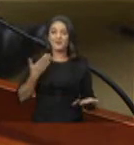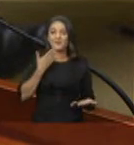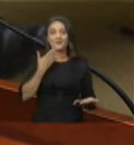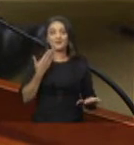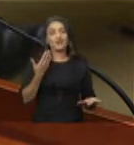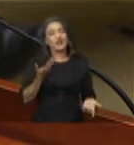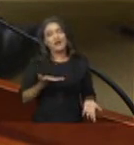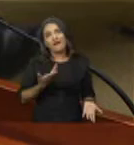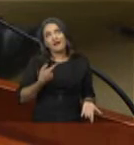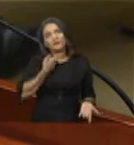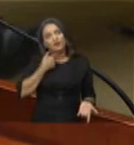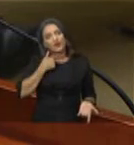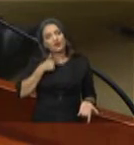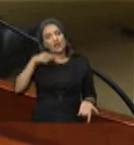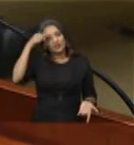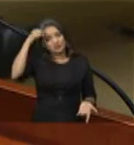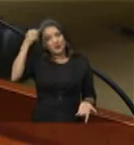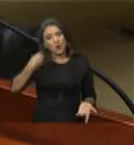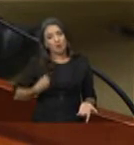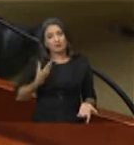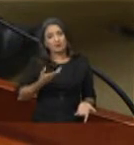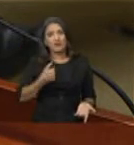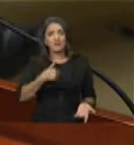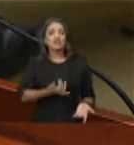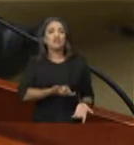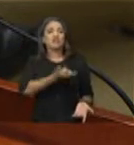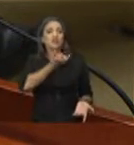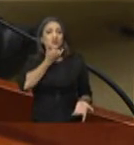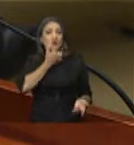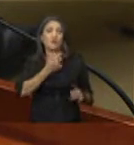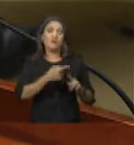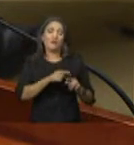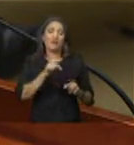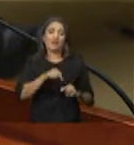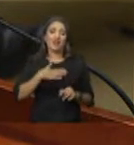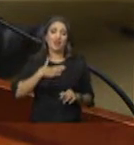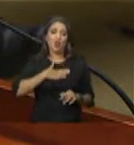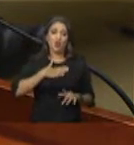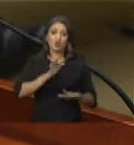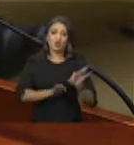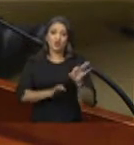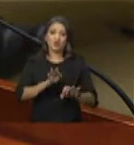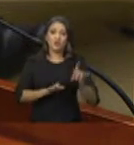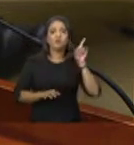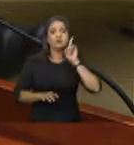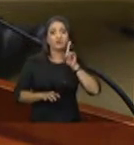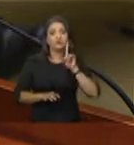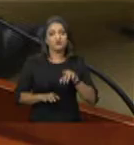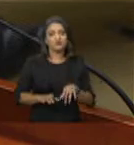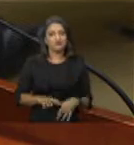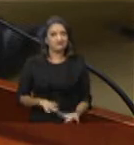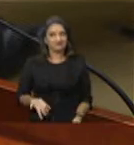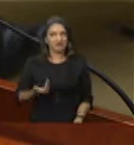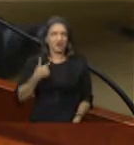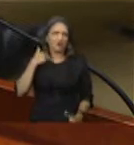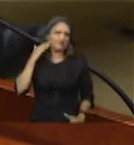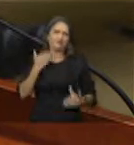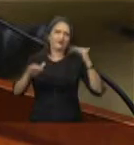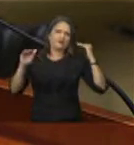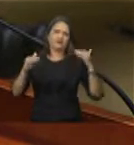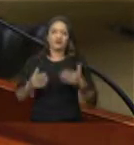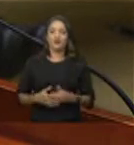Barroso estivesse aqui para pedir desculpas aí ele que Aprecia tanto a justiça norte-americana não é o meu caso